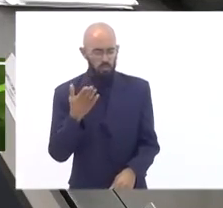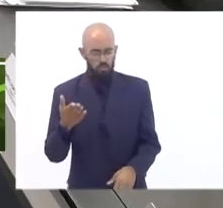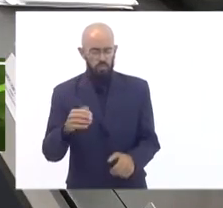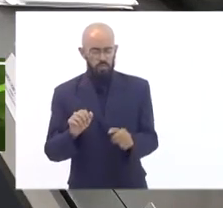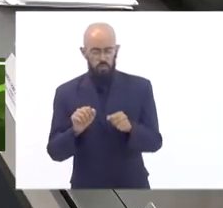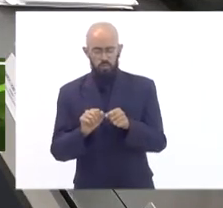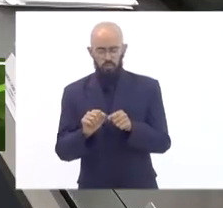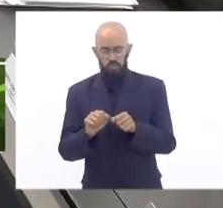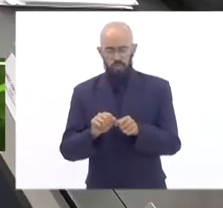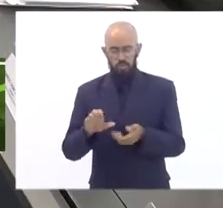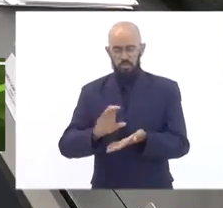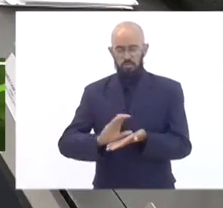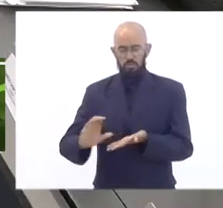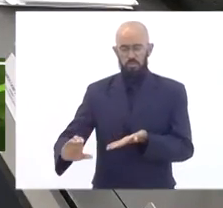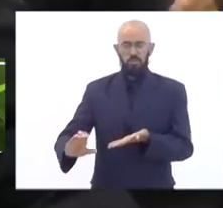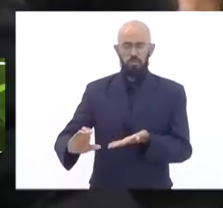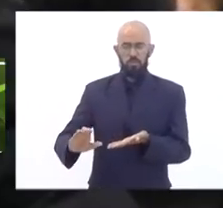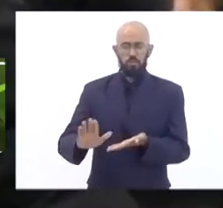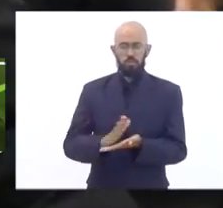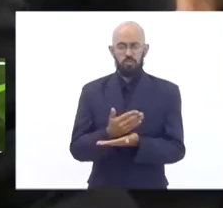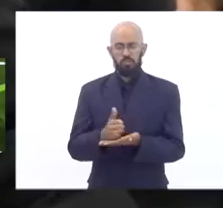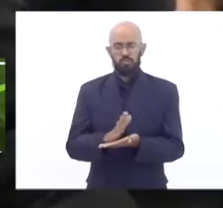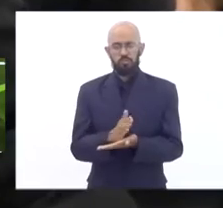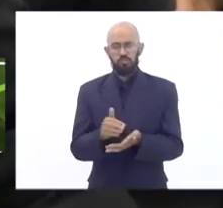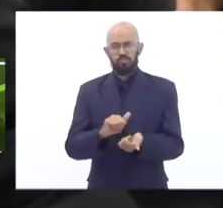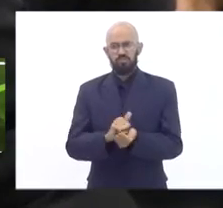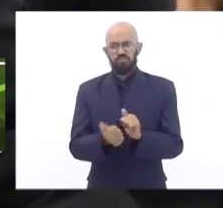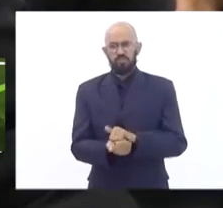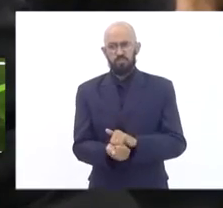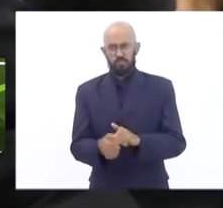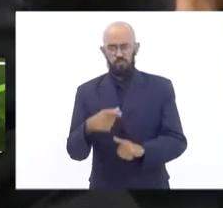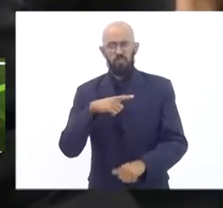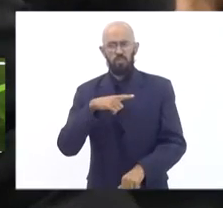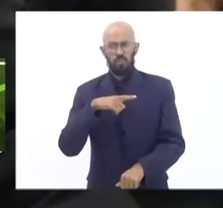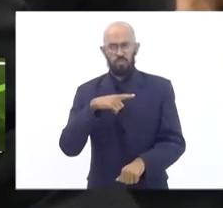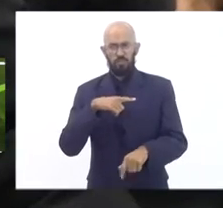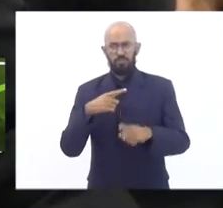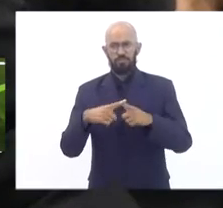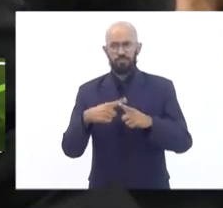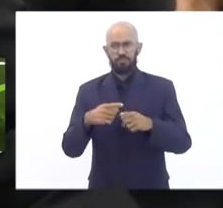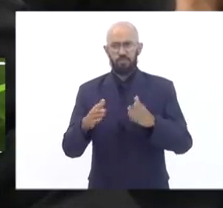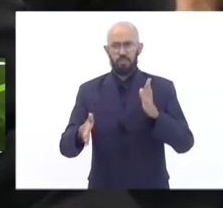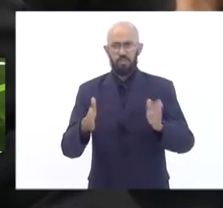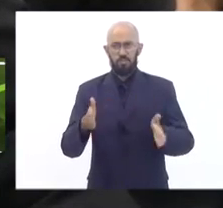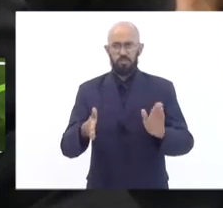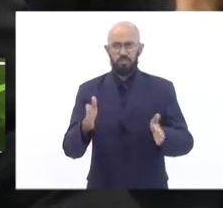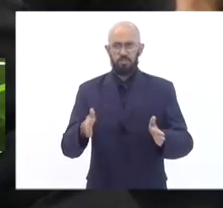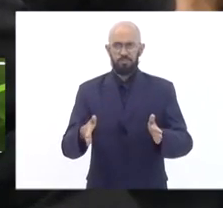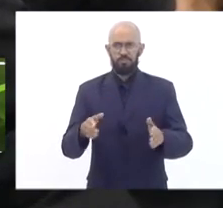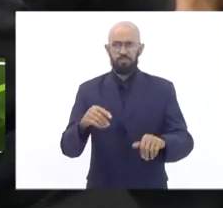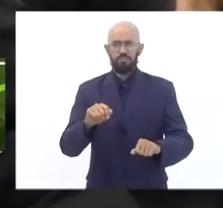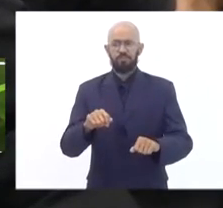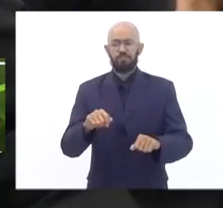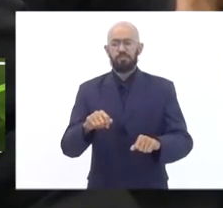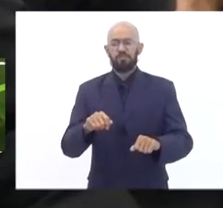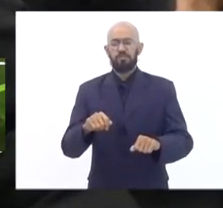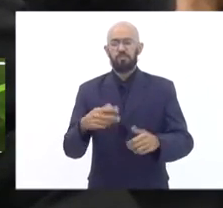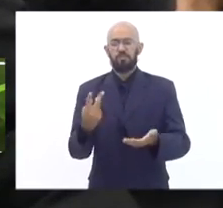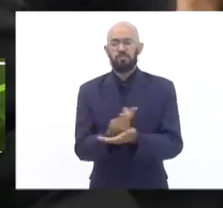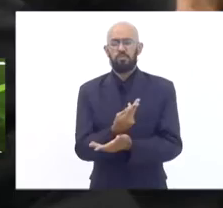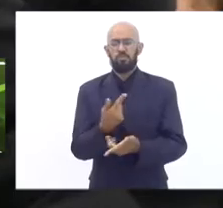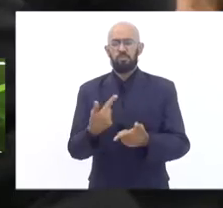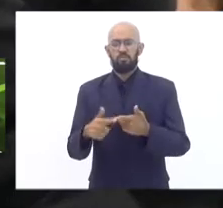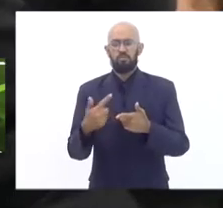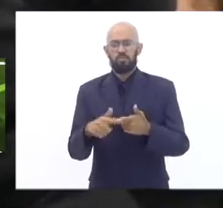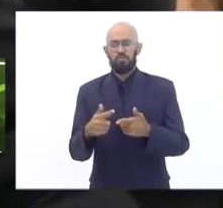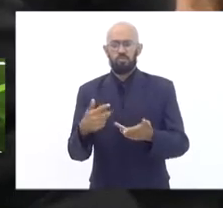Sim. Tem alguns ajustes, porque nesse período todo existem questões que